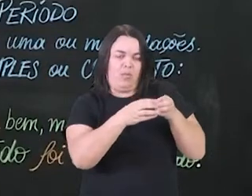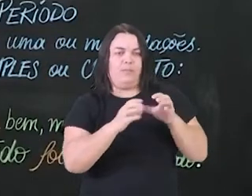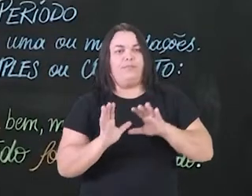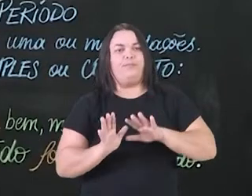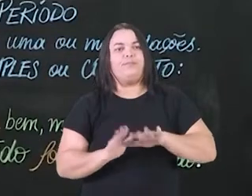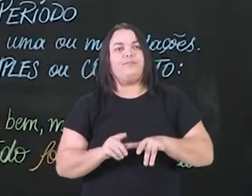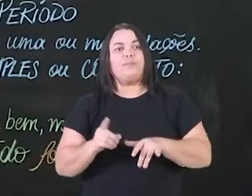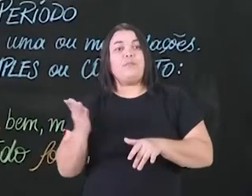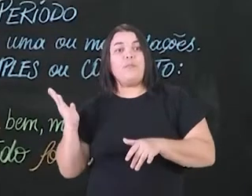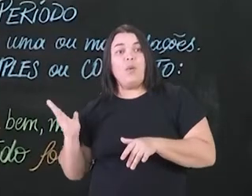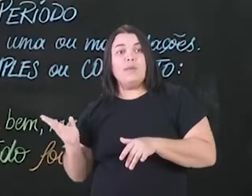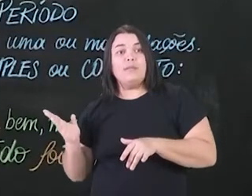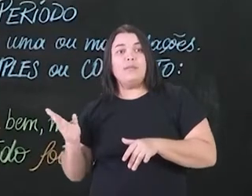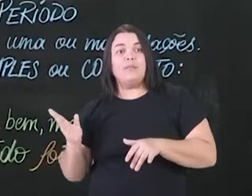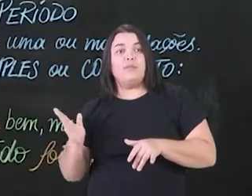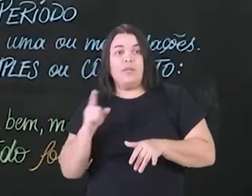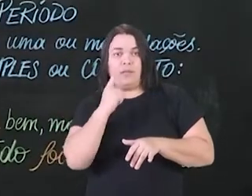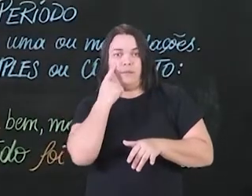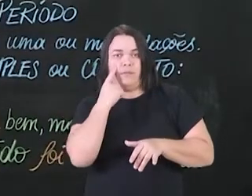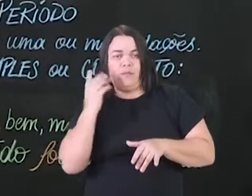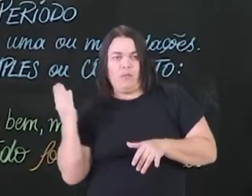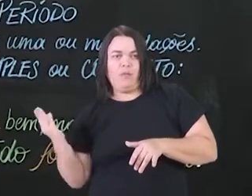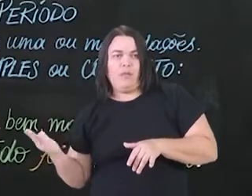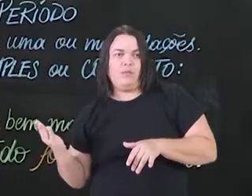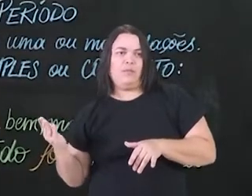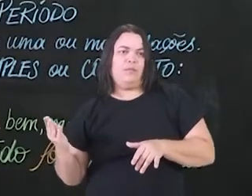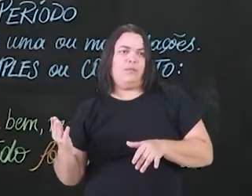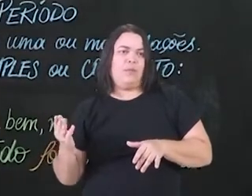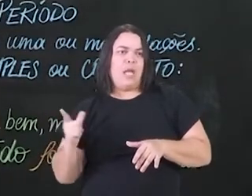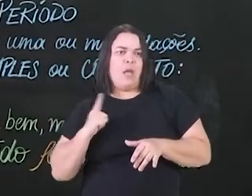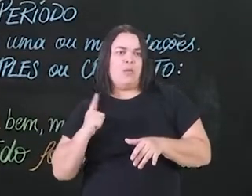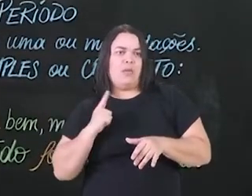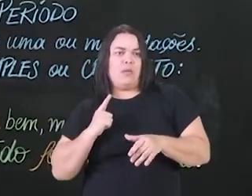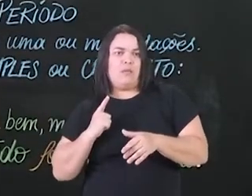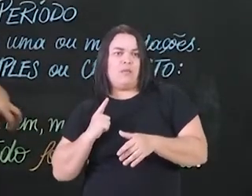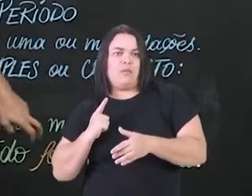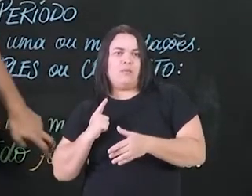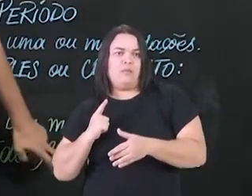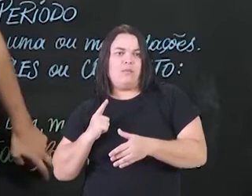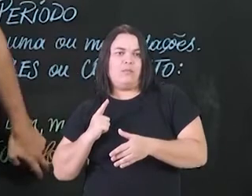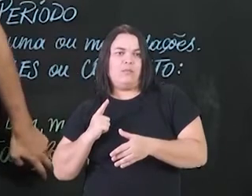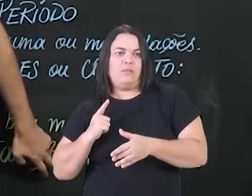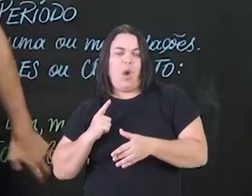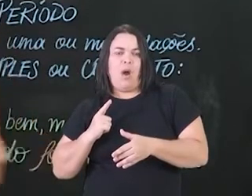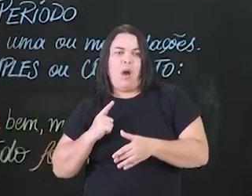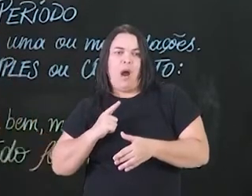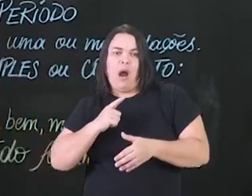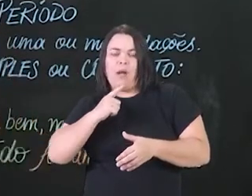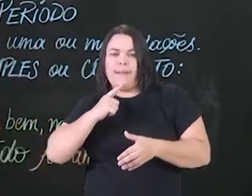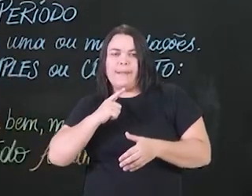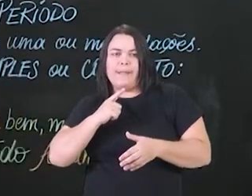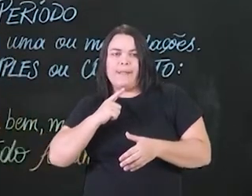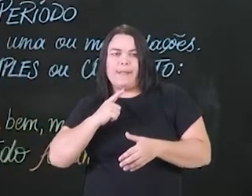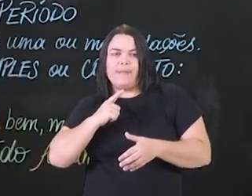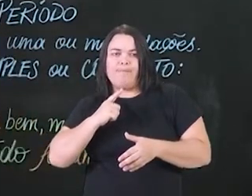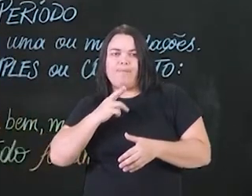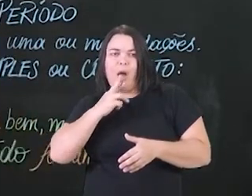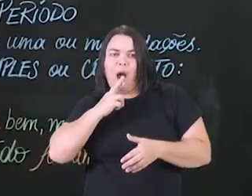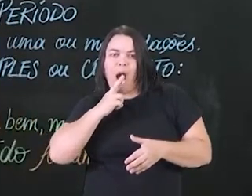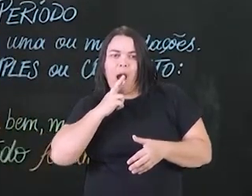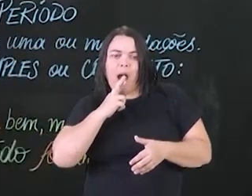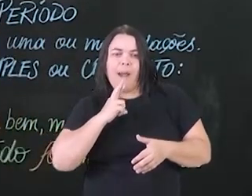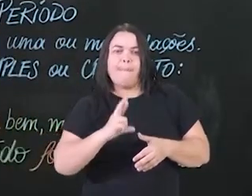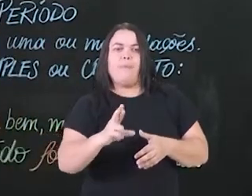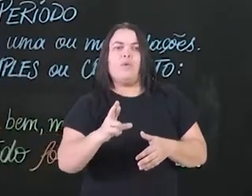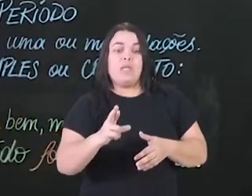uma locução verbal, olha só. Eu tenho um verbo auxiliar, representado aqui pela forma